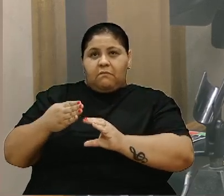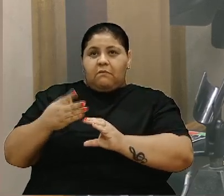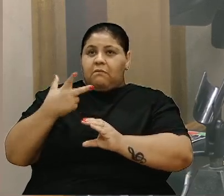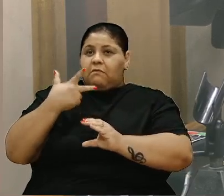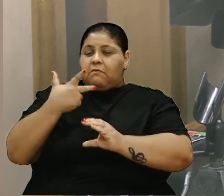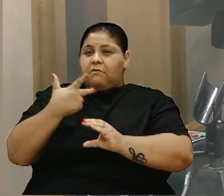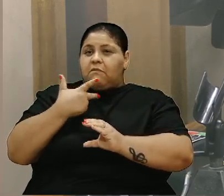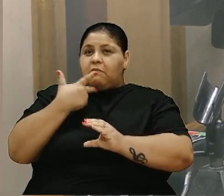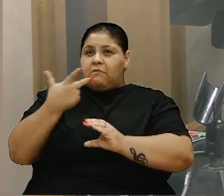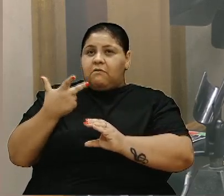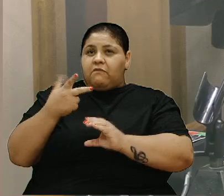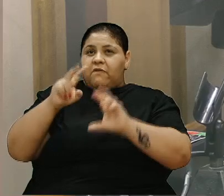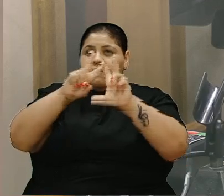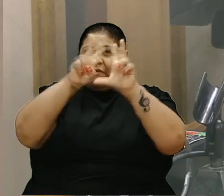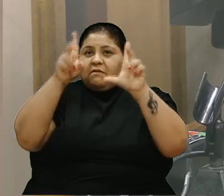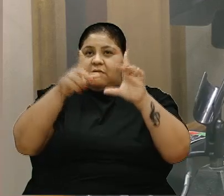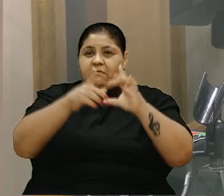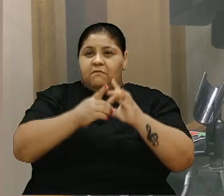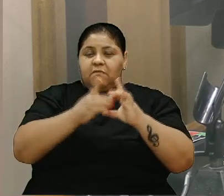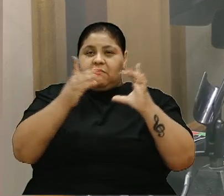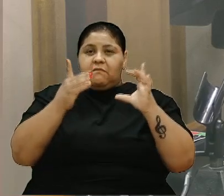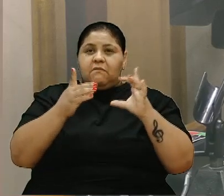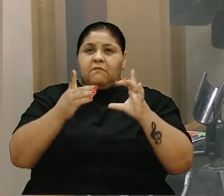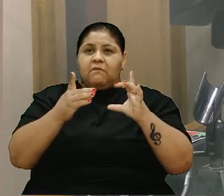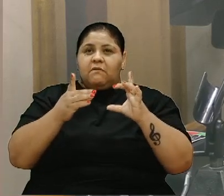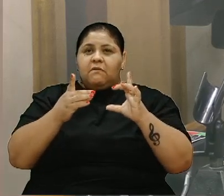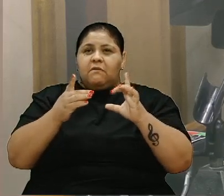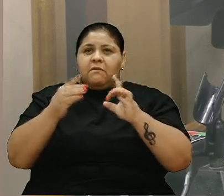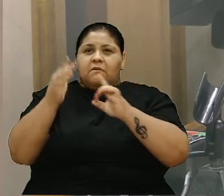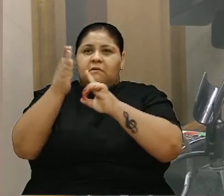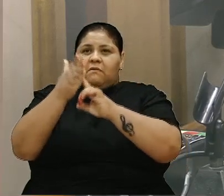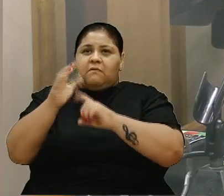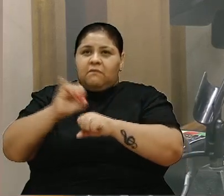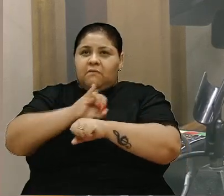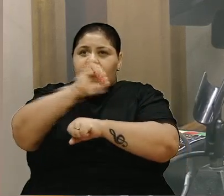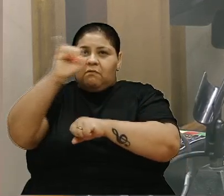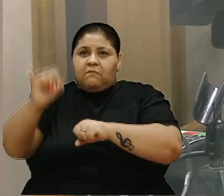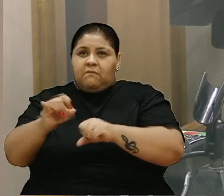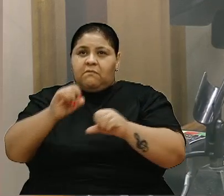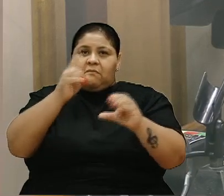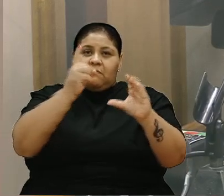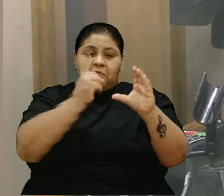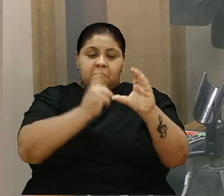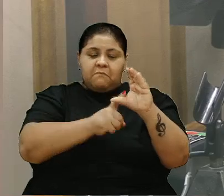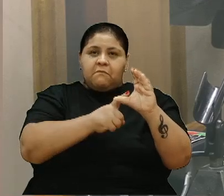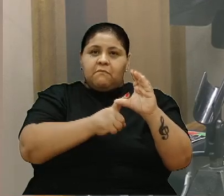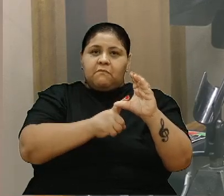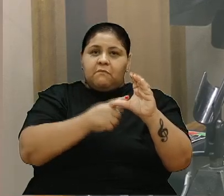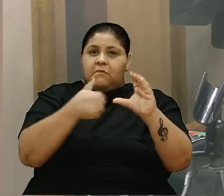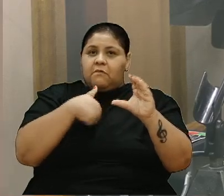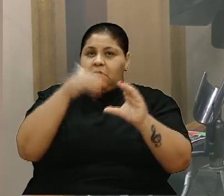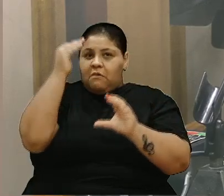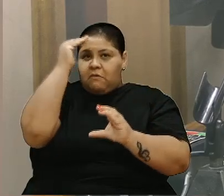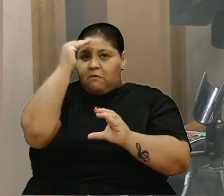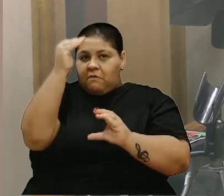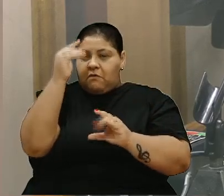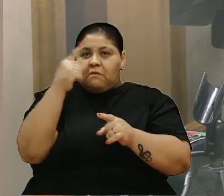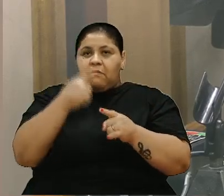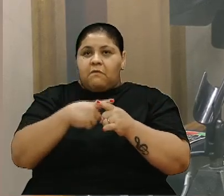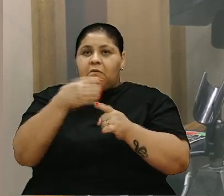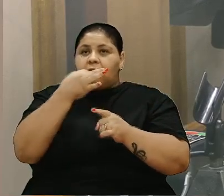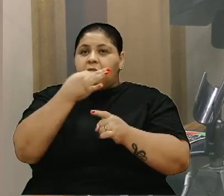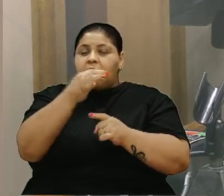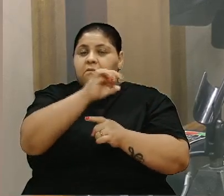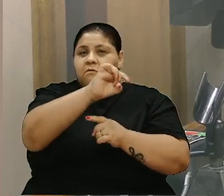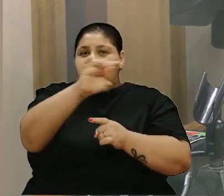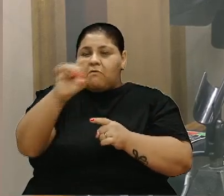que é para ser democracia e é cantado o hino da Internacional Comunista, entendeu? Eu respeito, porque é a opinião de cada